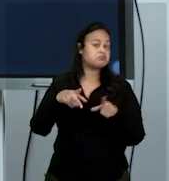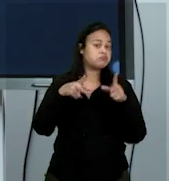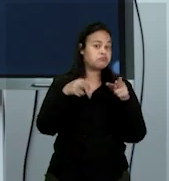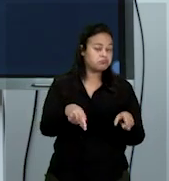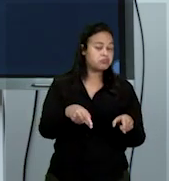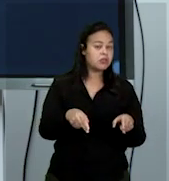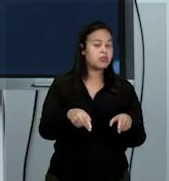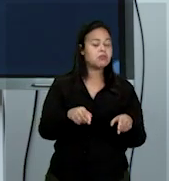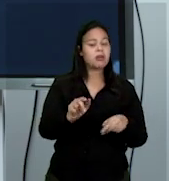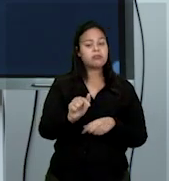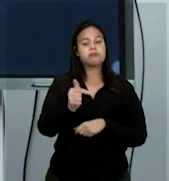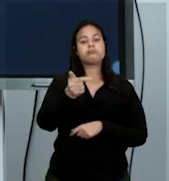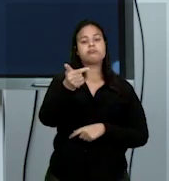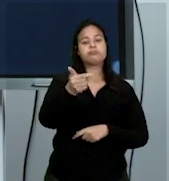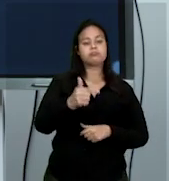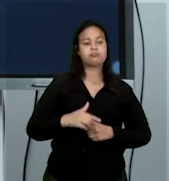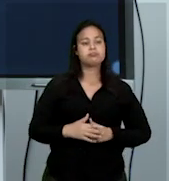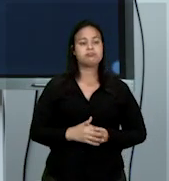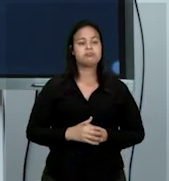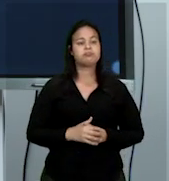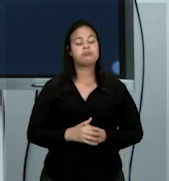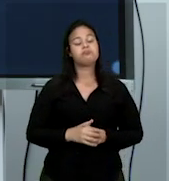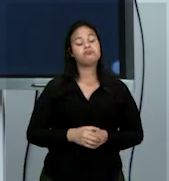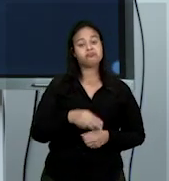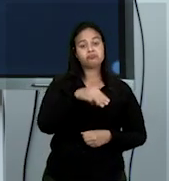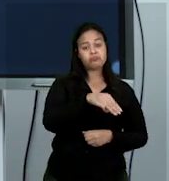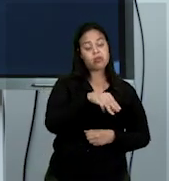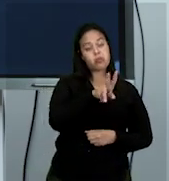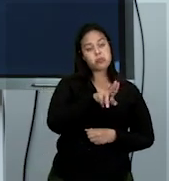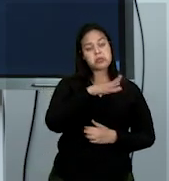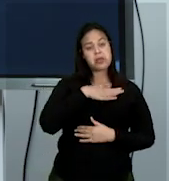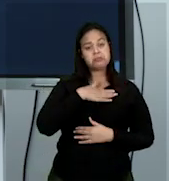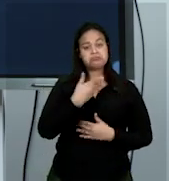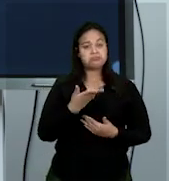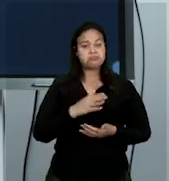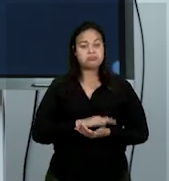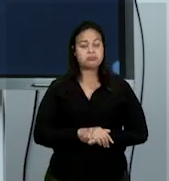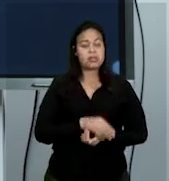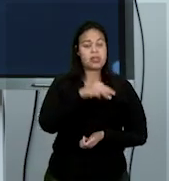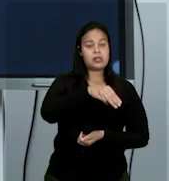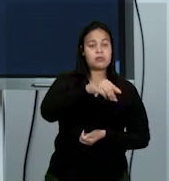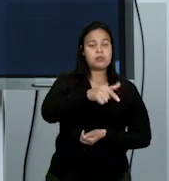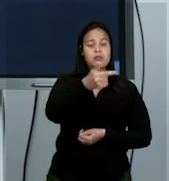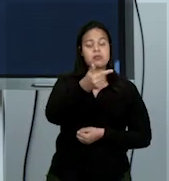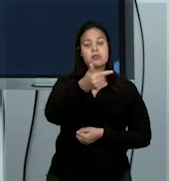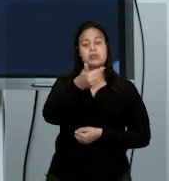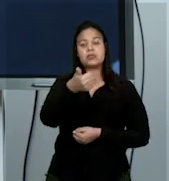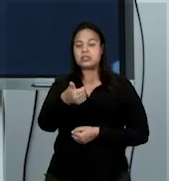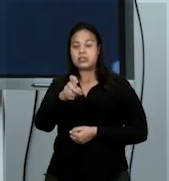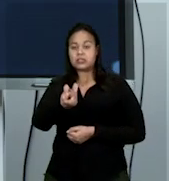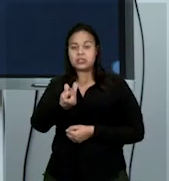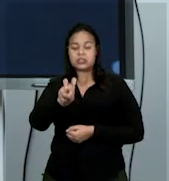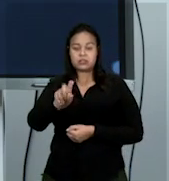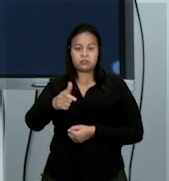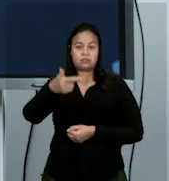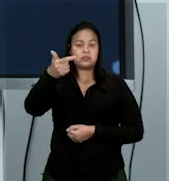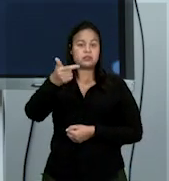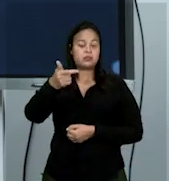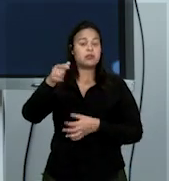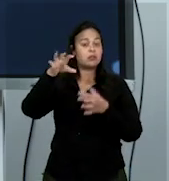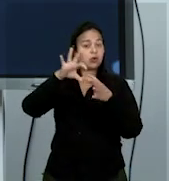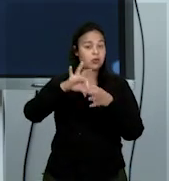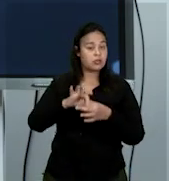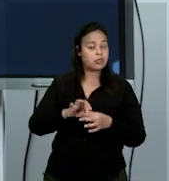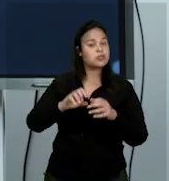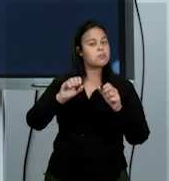vai colocar aqui. E aqui no caso, como eu coloquei M elevado a 2 e 15 elevado a 2. E nesse caso, eu